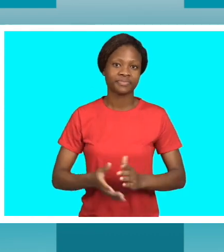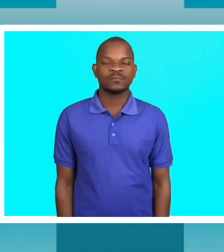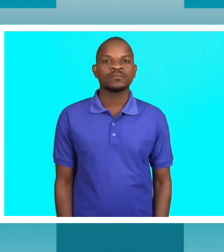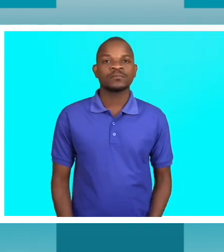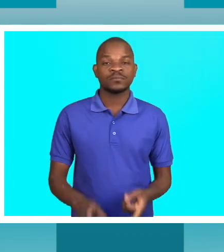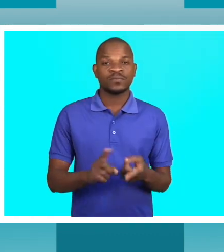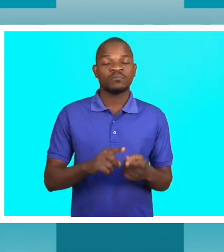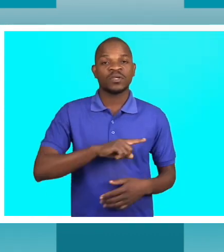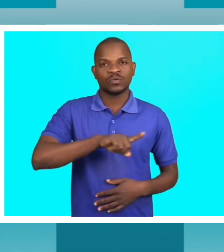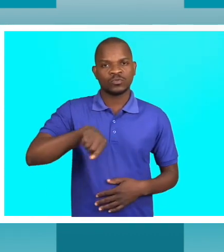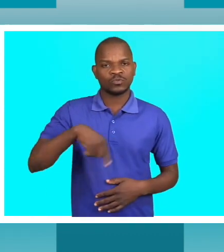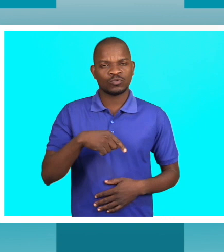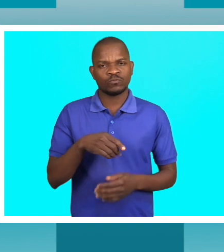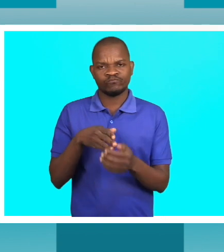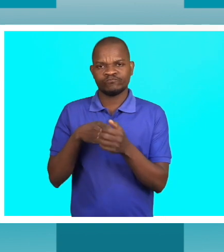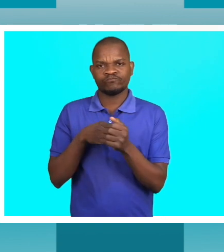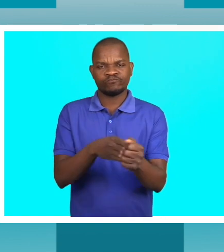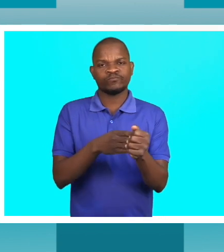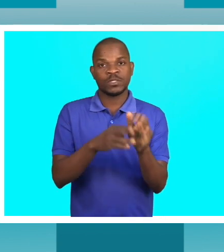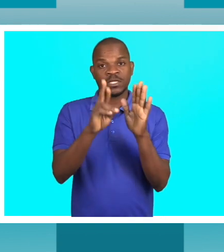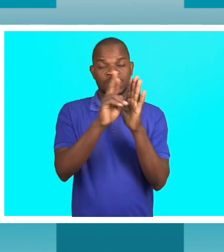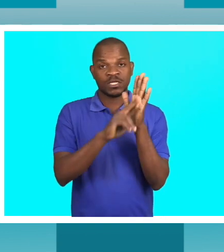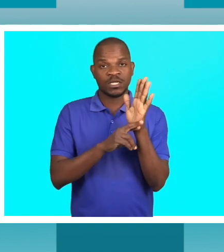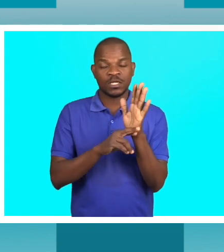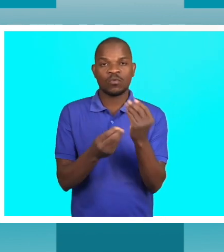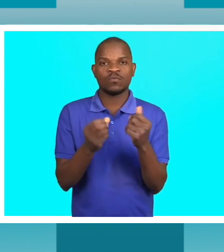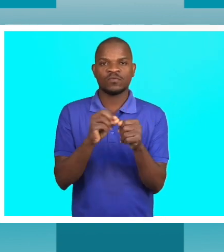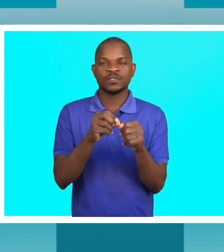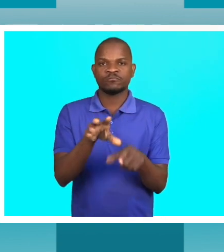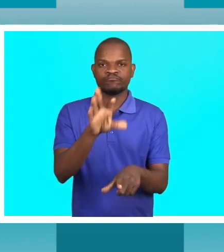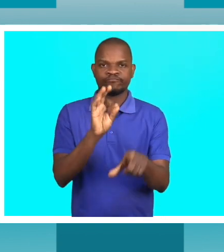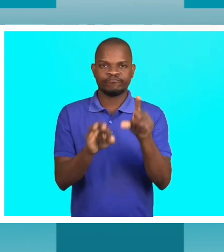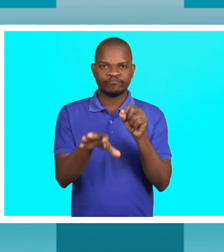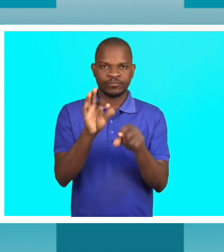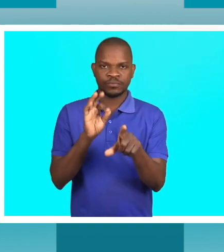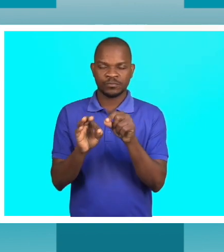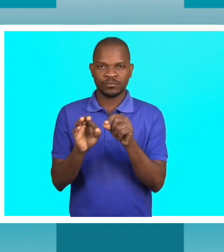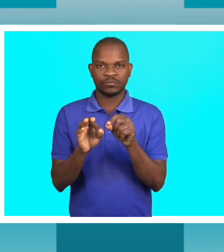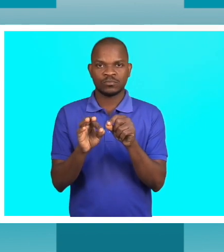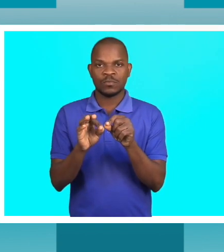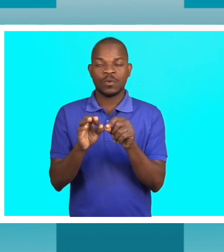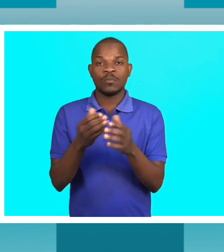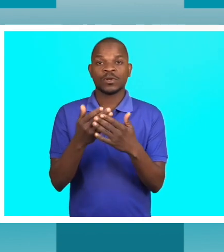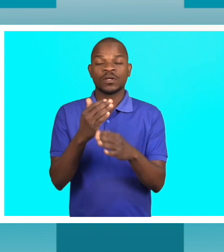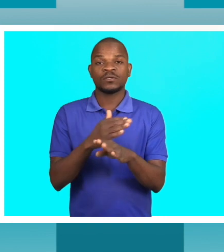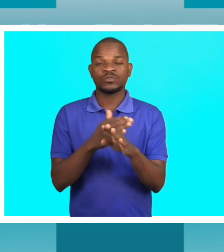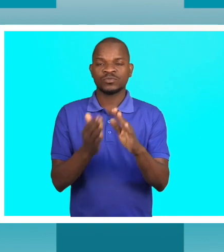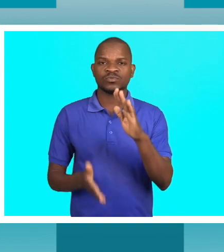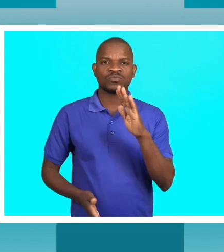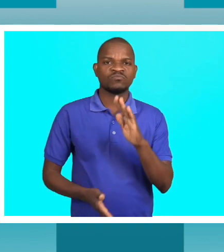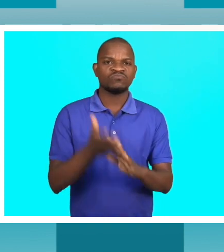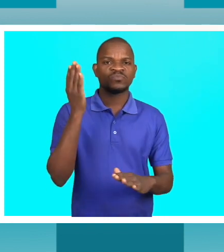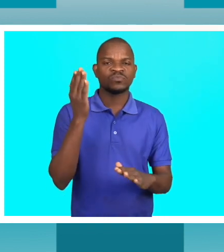E obedeceu todo o processo de seleção, desde a